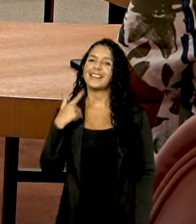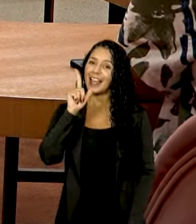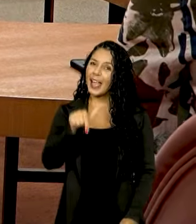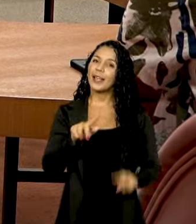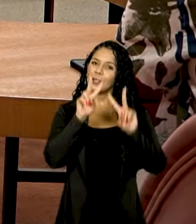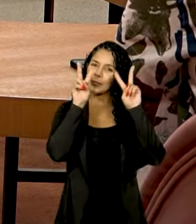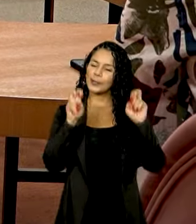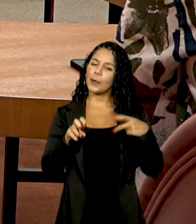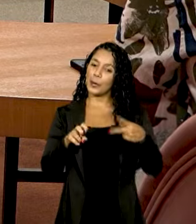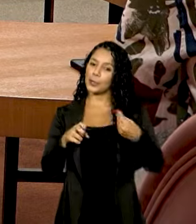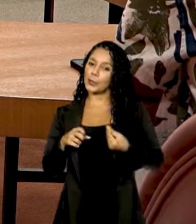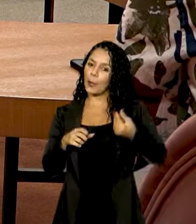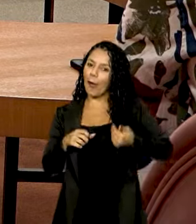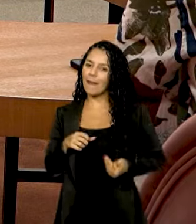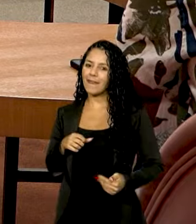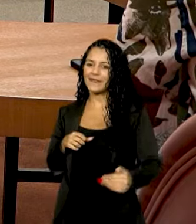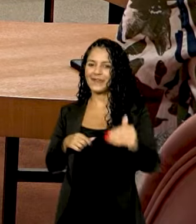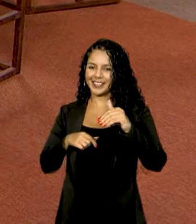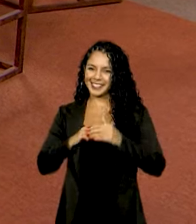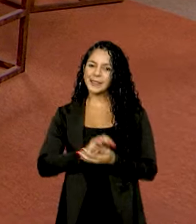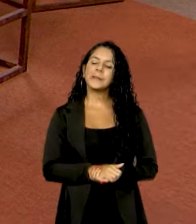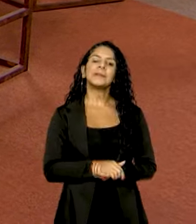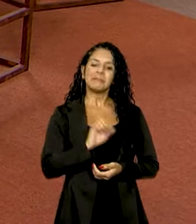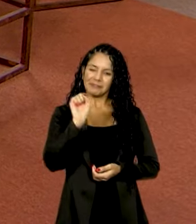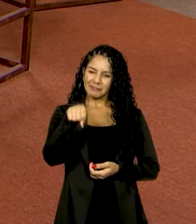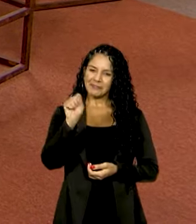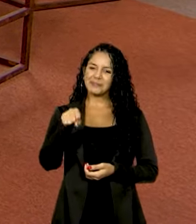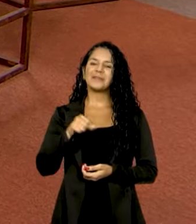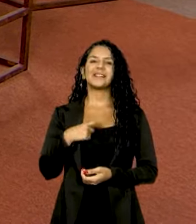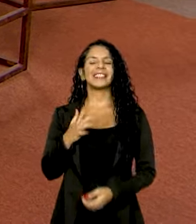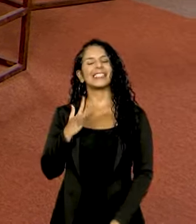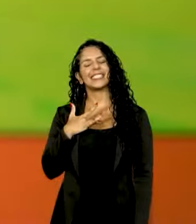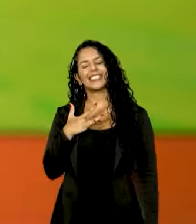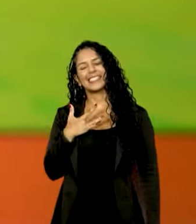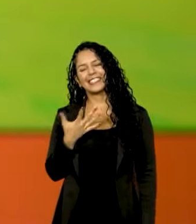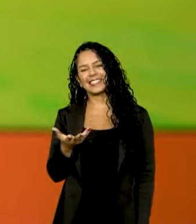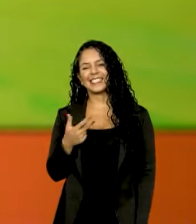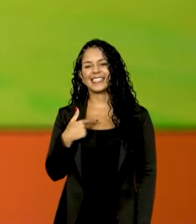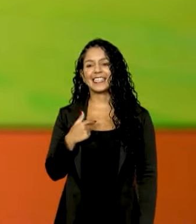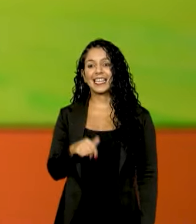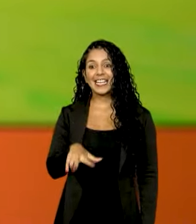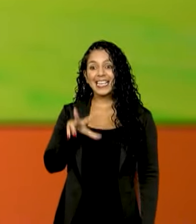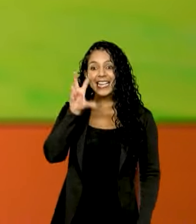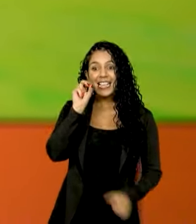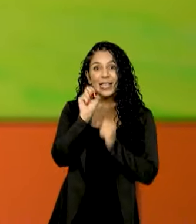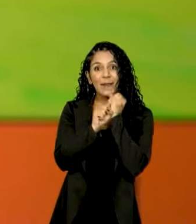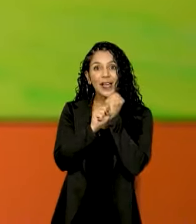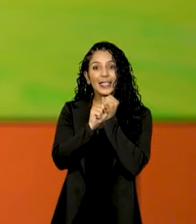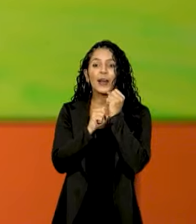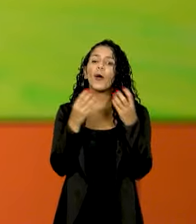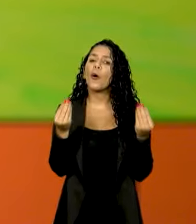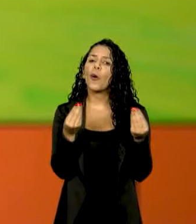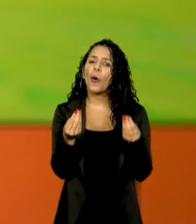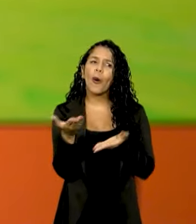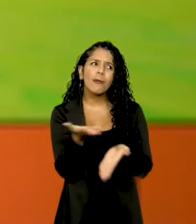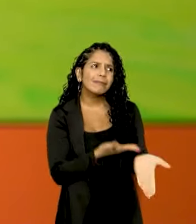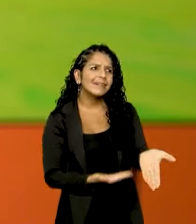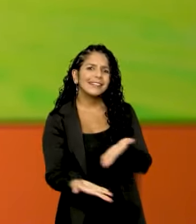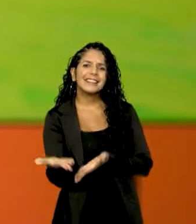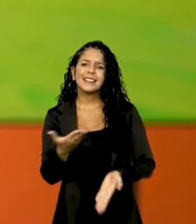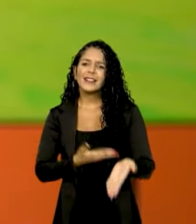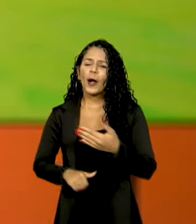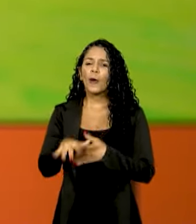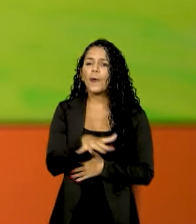da sua trajetória toda de vida, né, Bia? Sim. Cissa, querida. 50 anos de fala. Como é que é essa convivência com o público infantil,